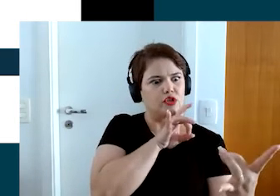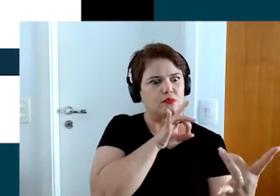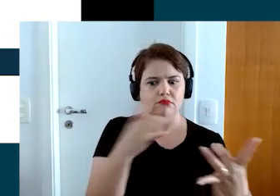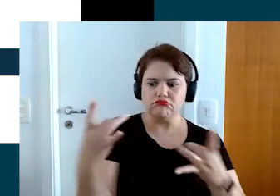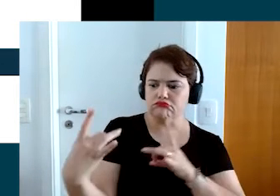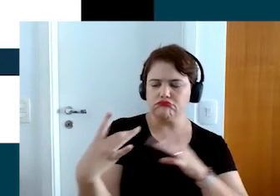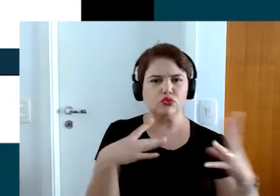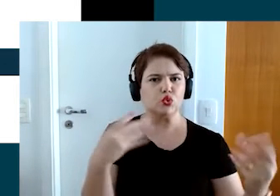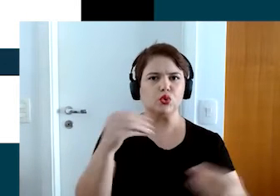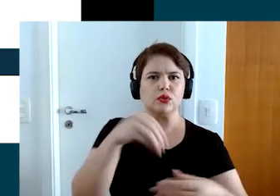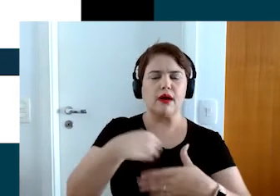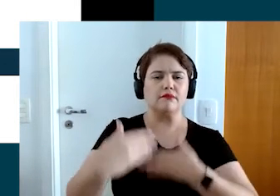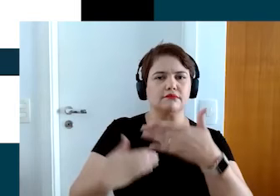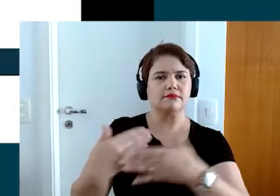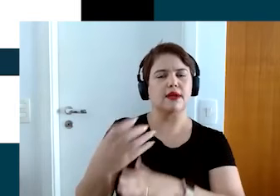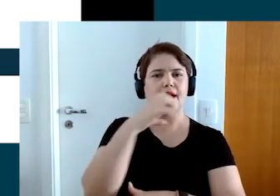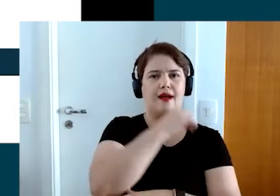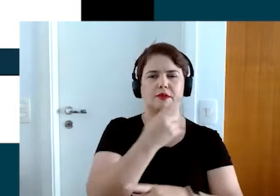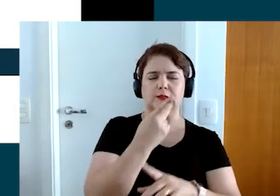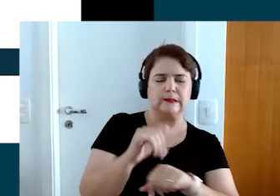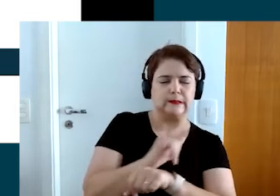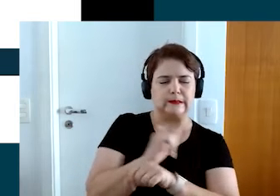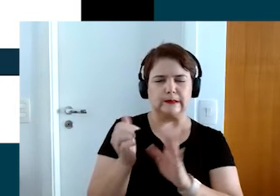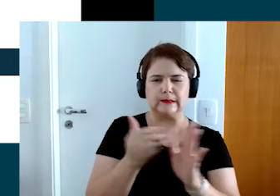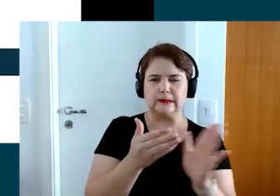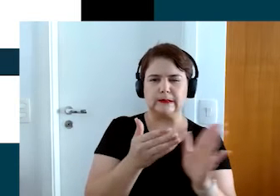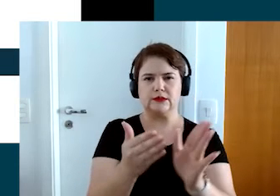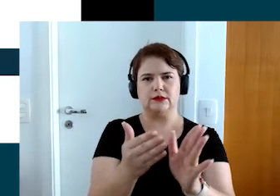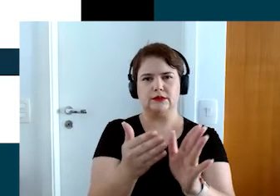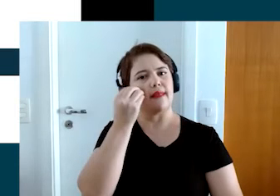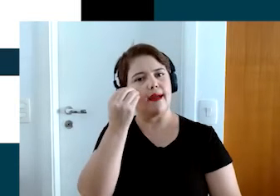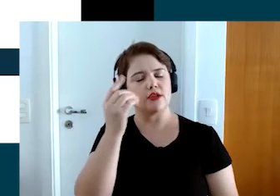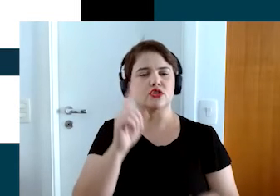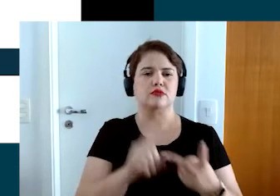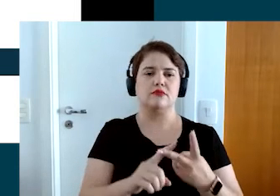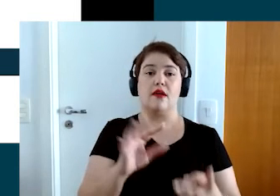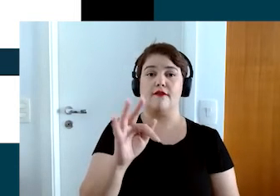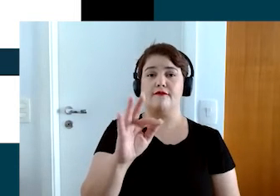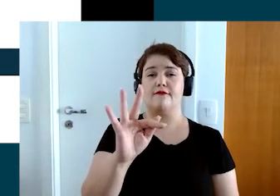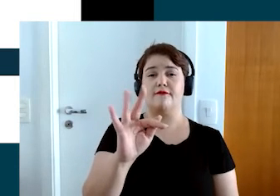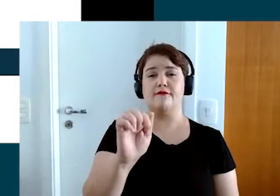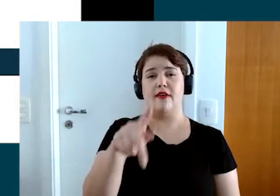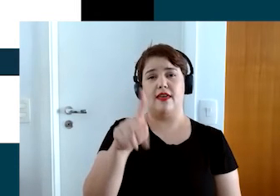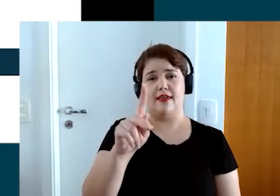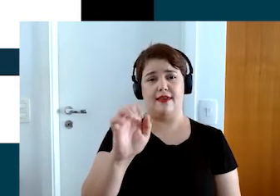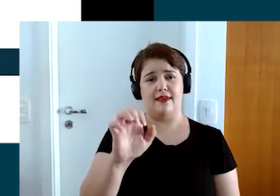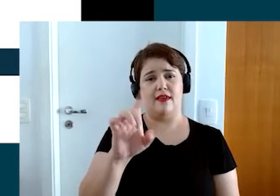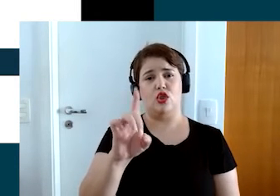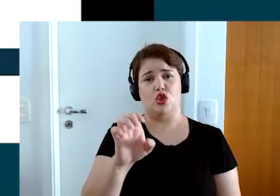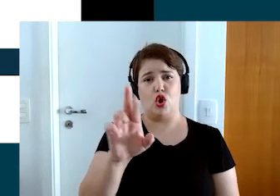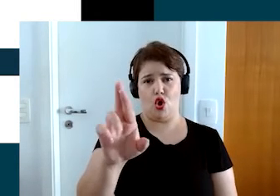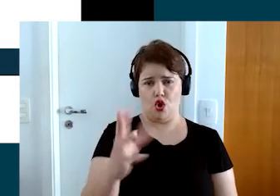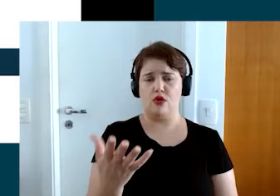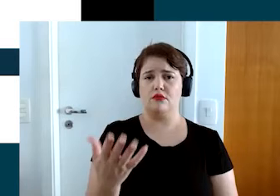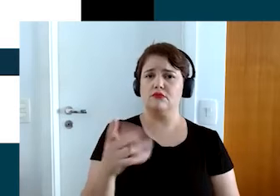e desenvolver o mais rápido possível essa hipótese. Teste AB, Fake door, por exemplo, também é uma técnica muito interessante,